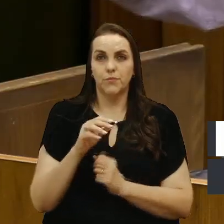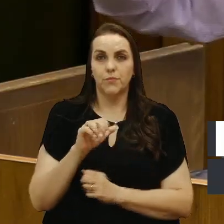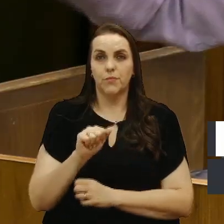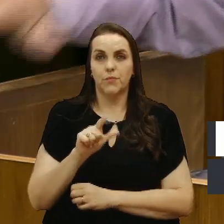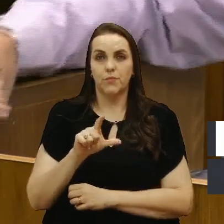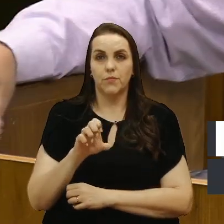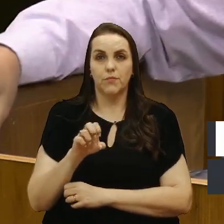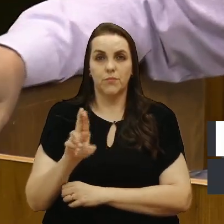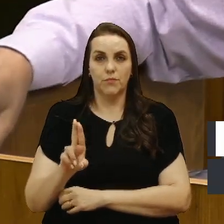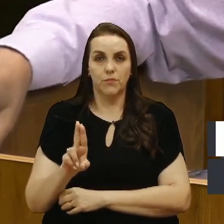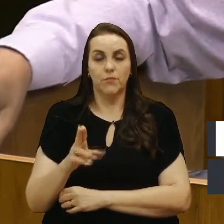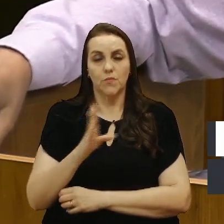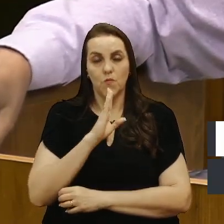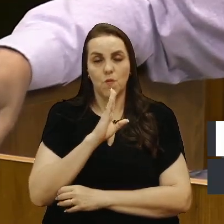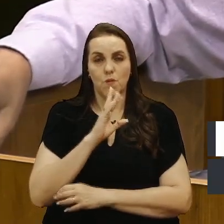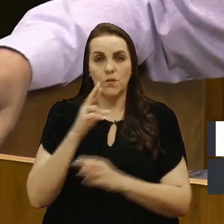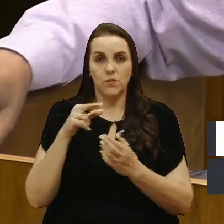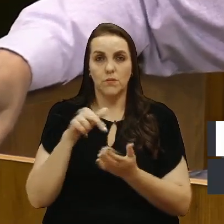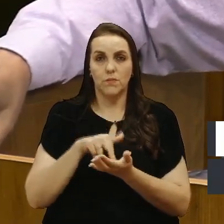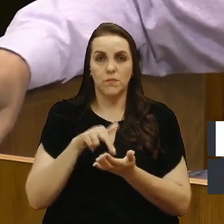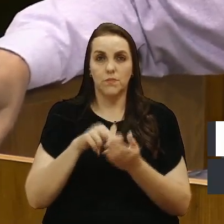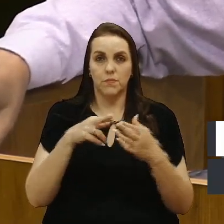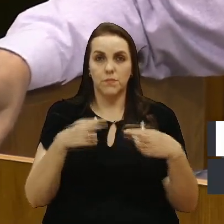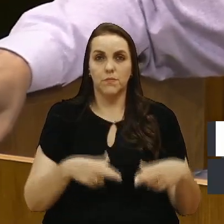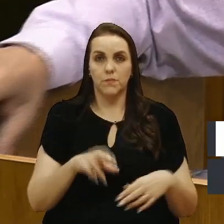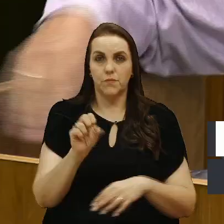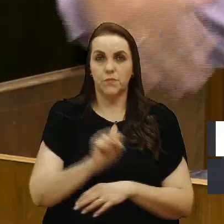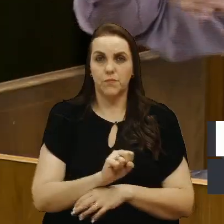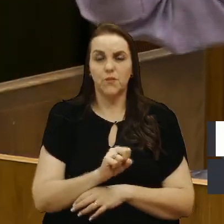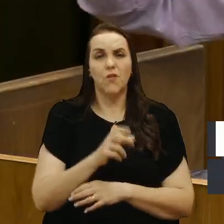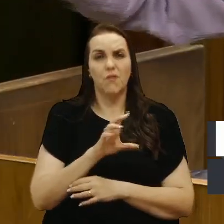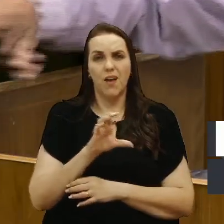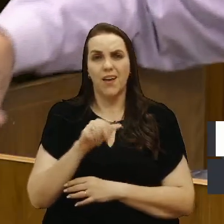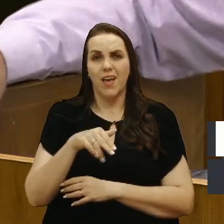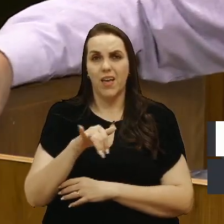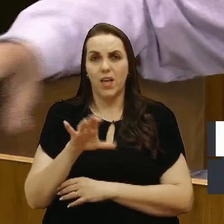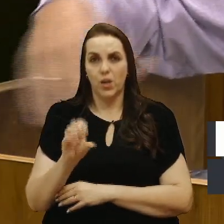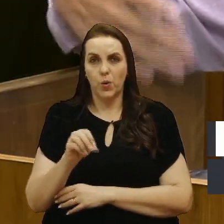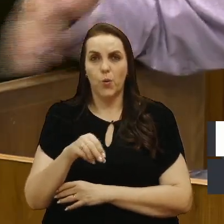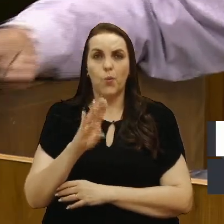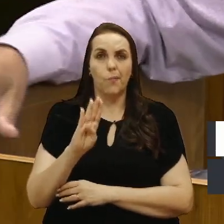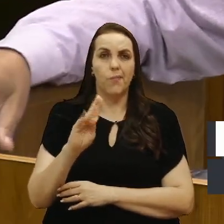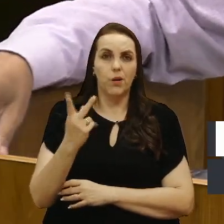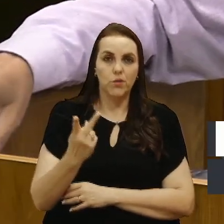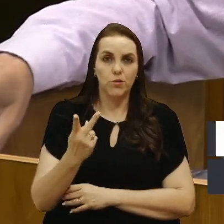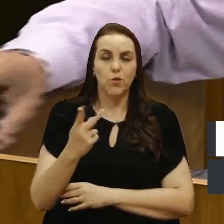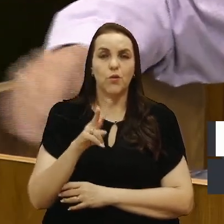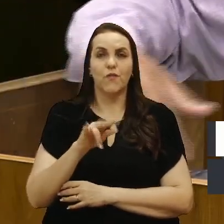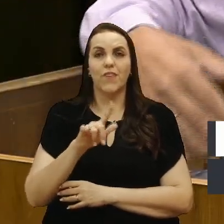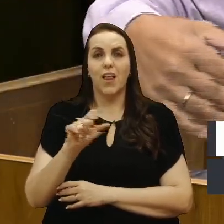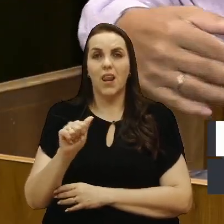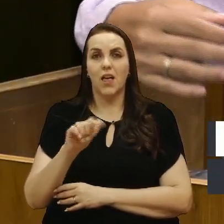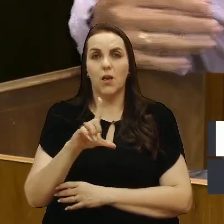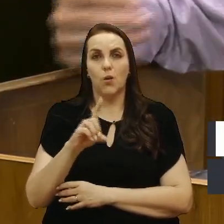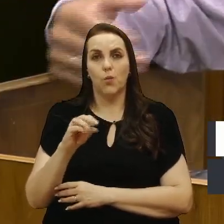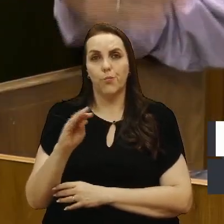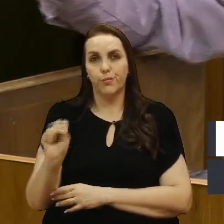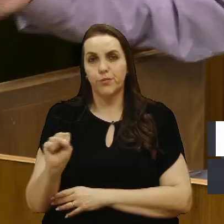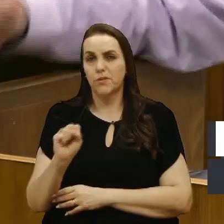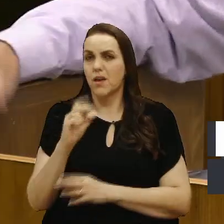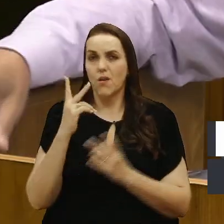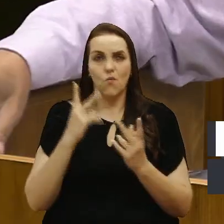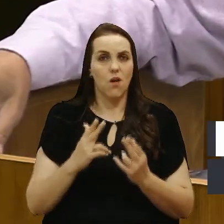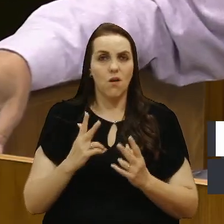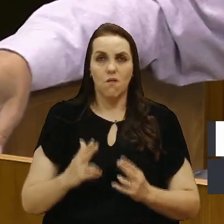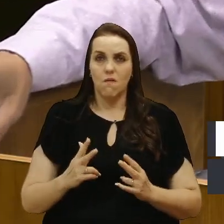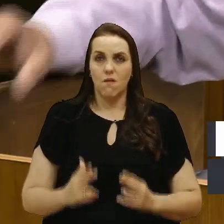Não é só um privilégio nosso da região sul. A gente vai lá para o Quênio, vai para o Belo Horizonte, vai lá para o Vila Lobos, a situação é igual. Então, a gente